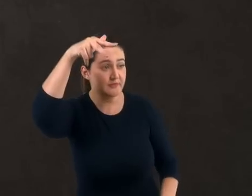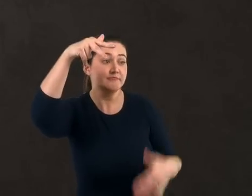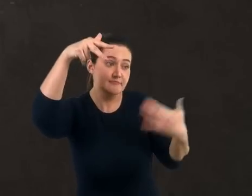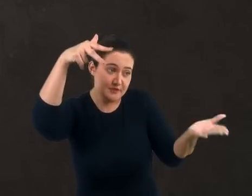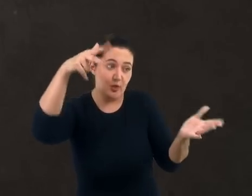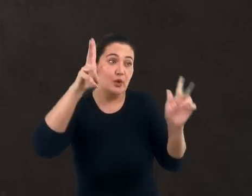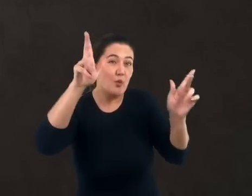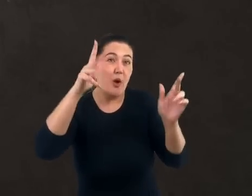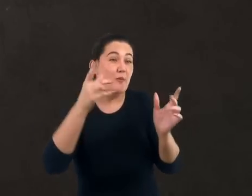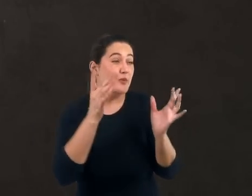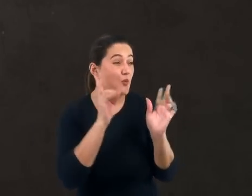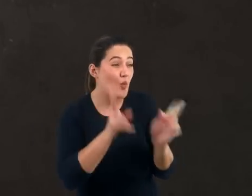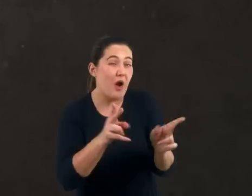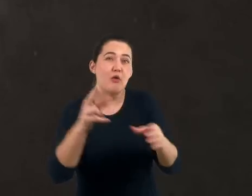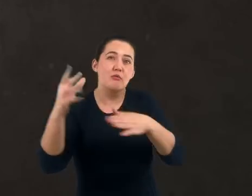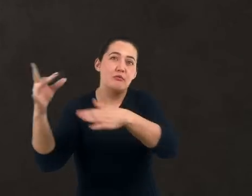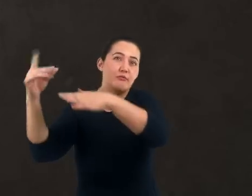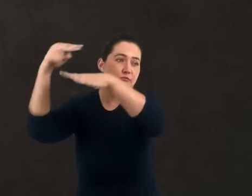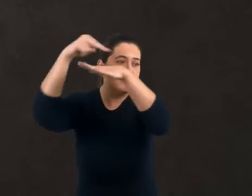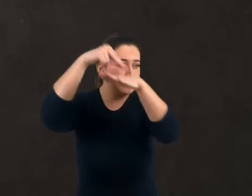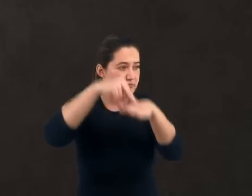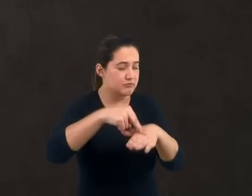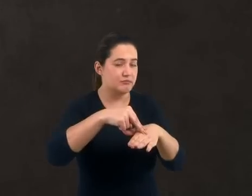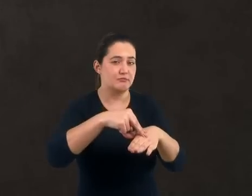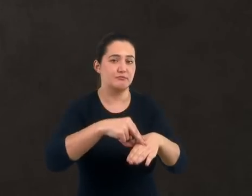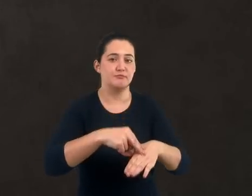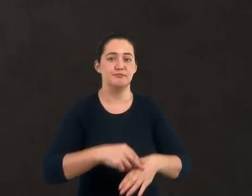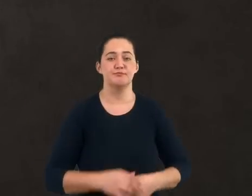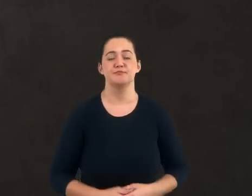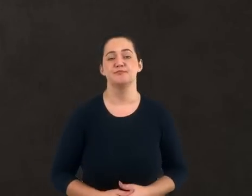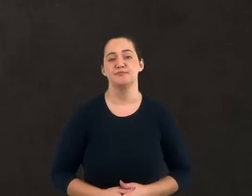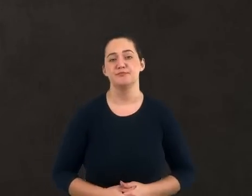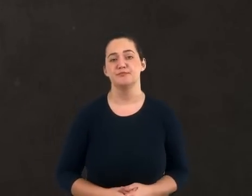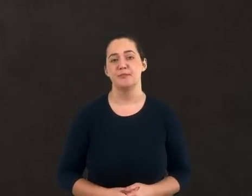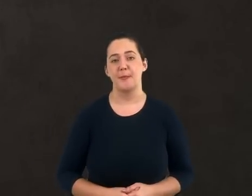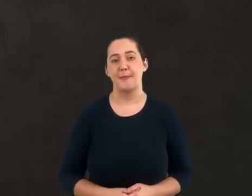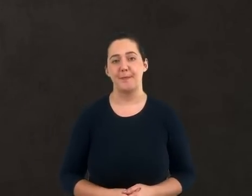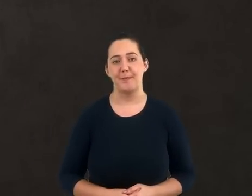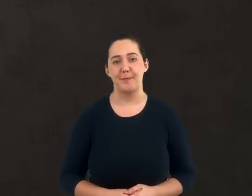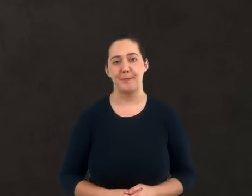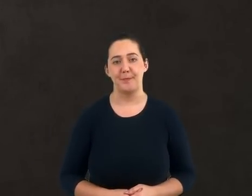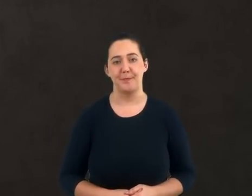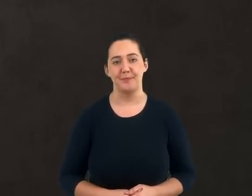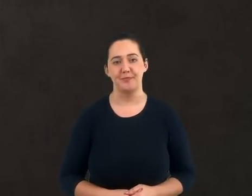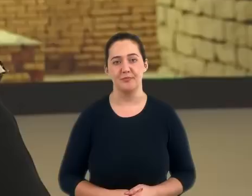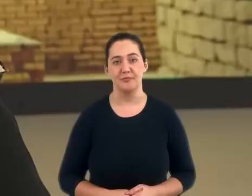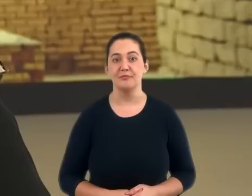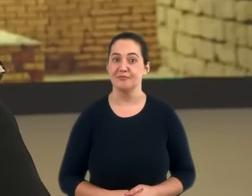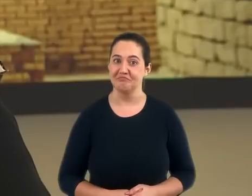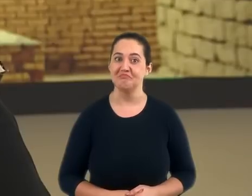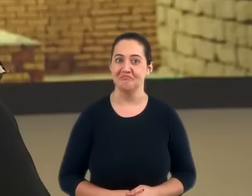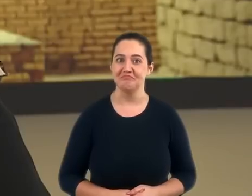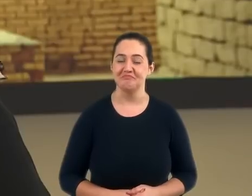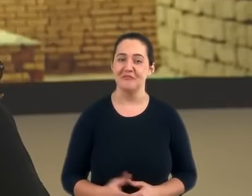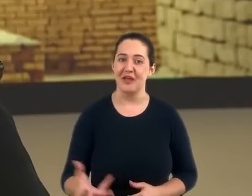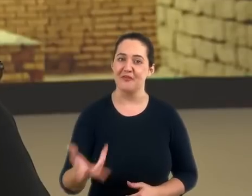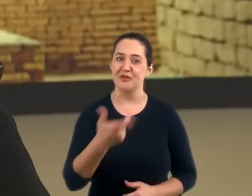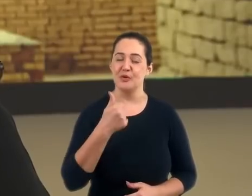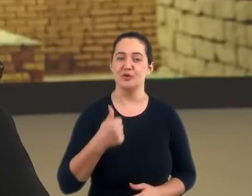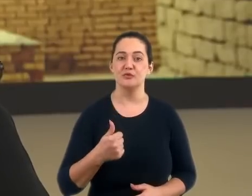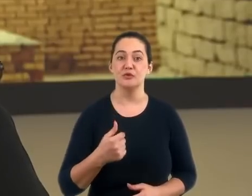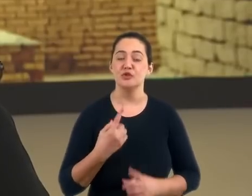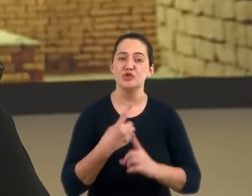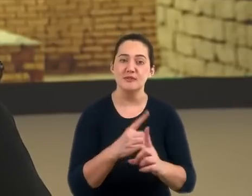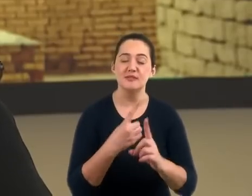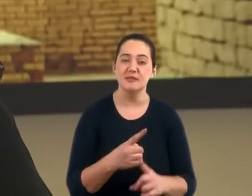céu, virá do mesmo modo como o viste subir. Atos 1, versículo 11. Isso é incrível. Os